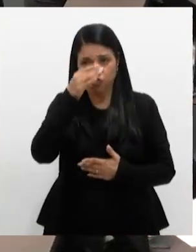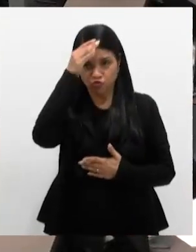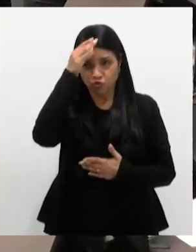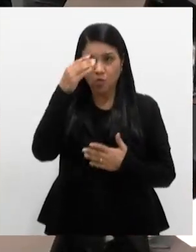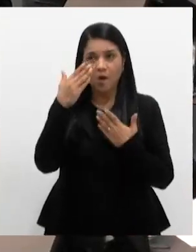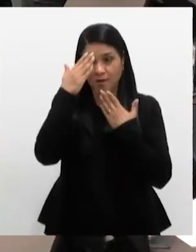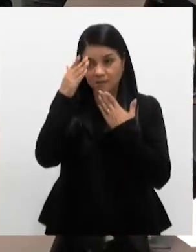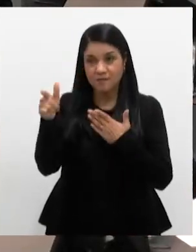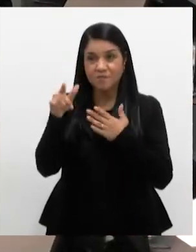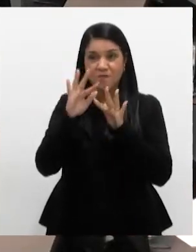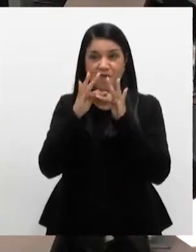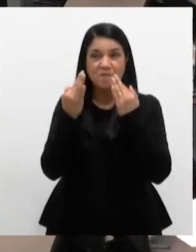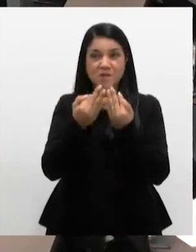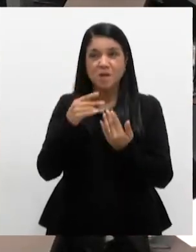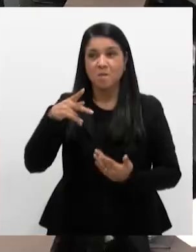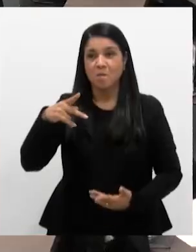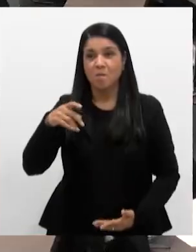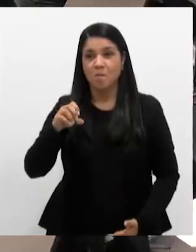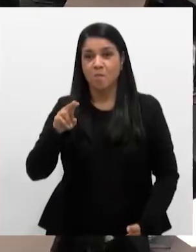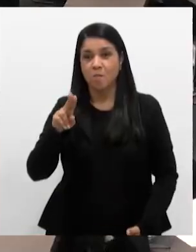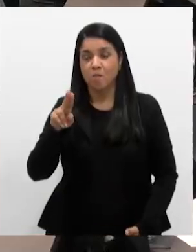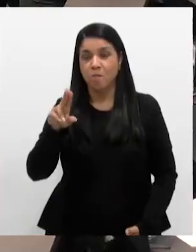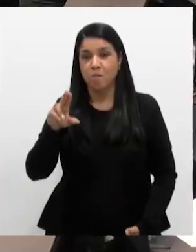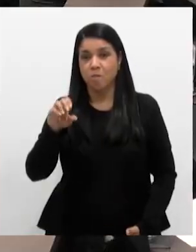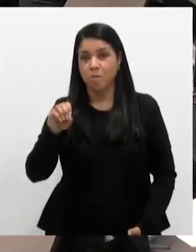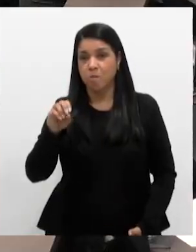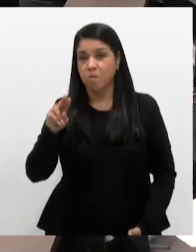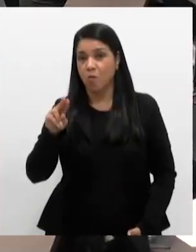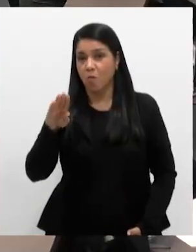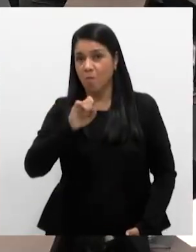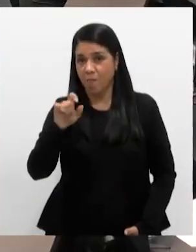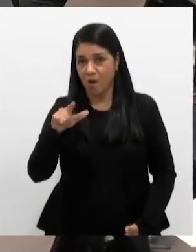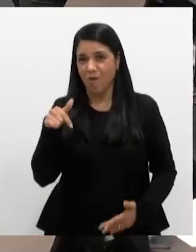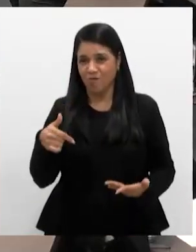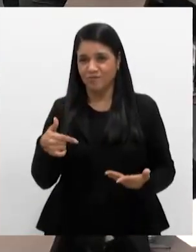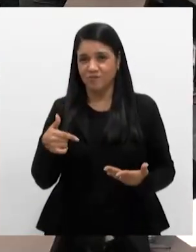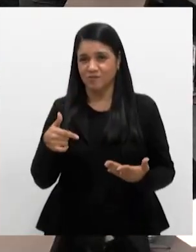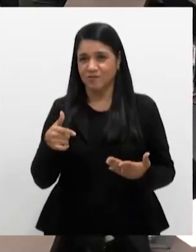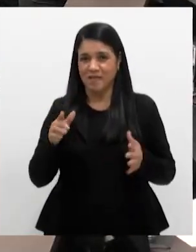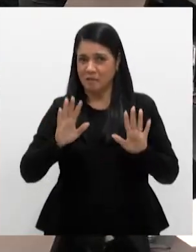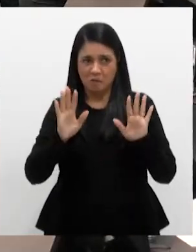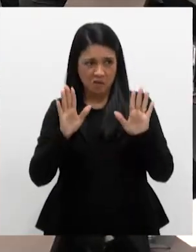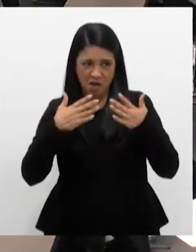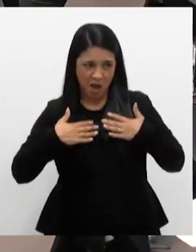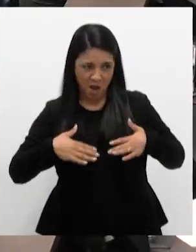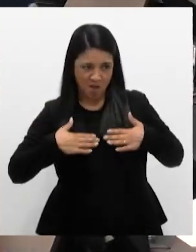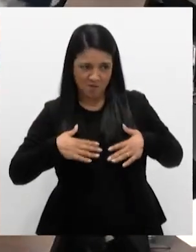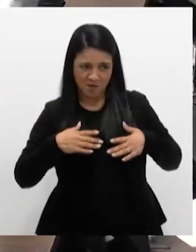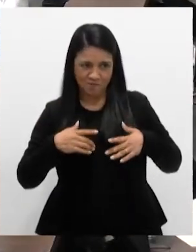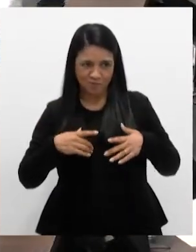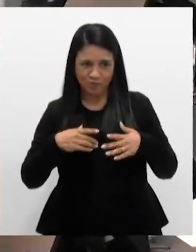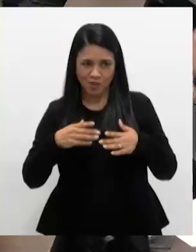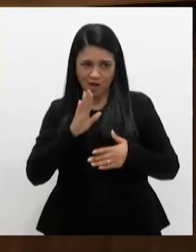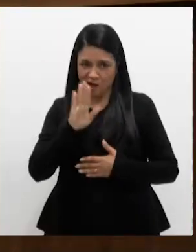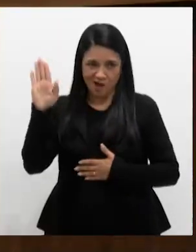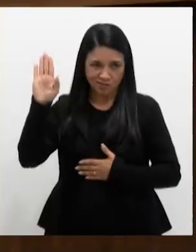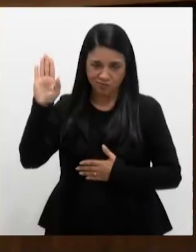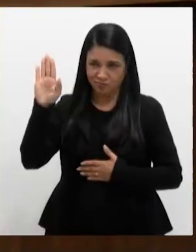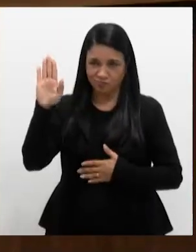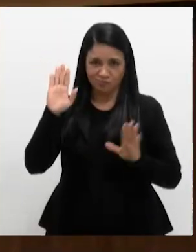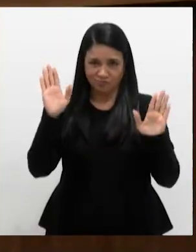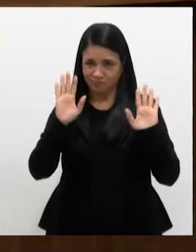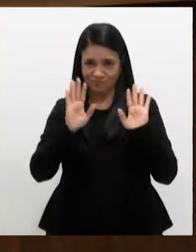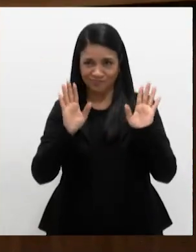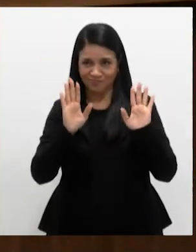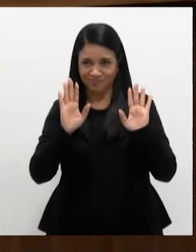está a família Paubel, está aqui, presidente. Então, pode ficar tranquilo que eles não vão ser candidato a nada, né? Até porque... não,